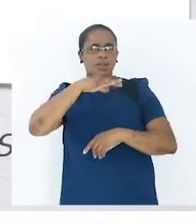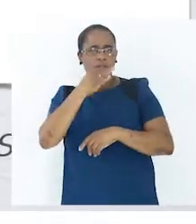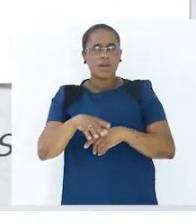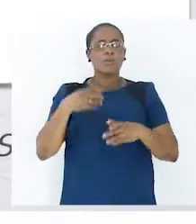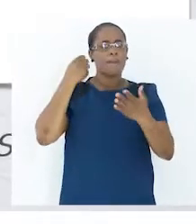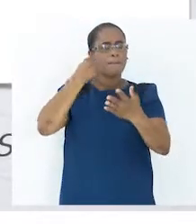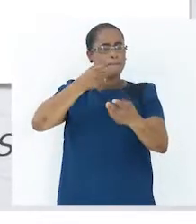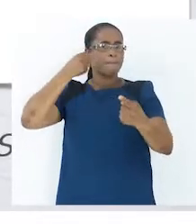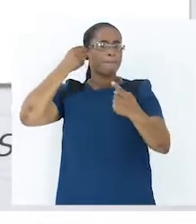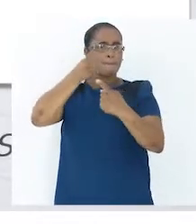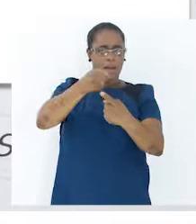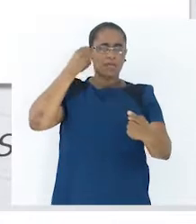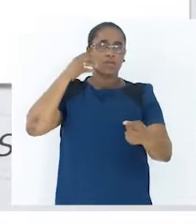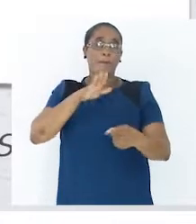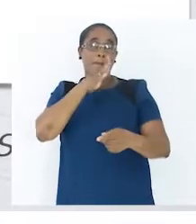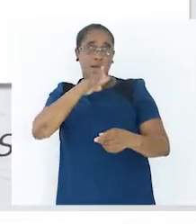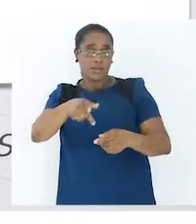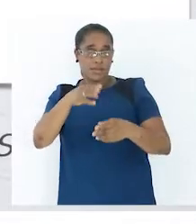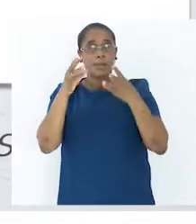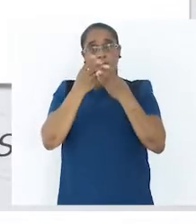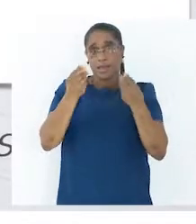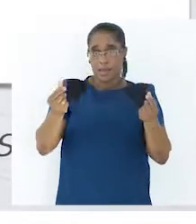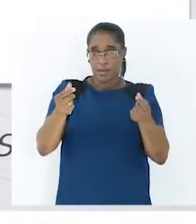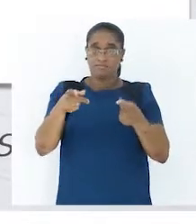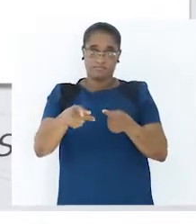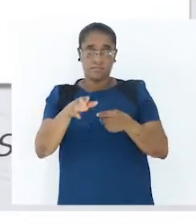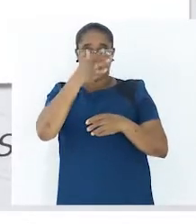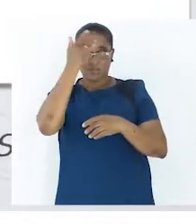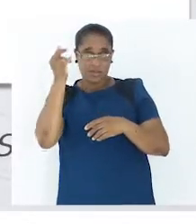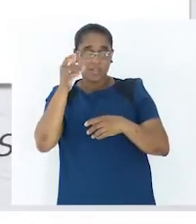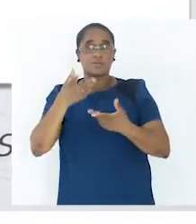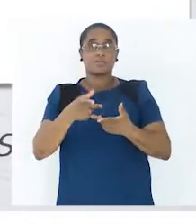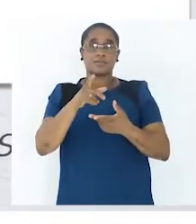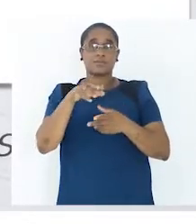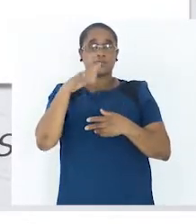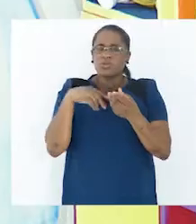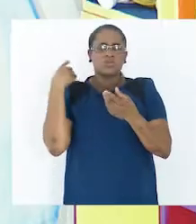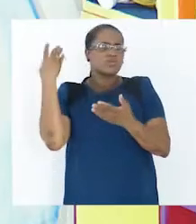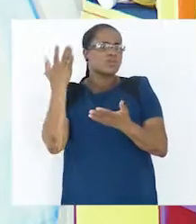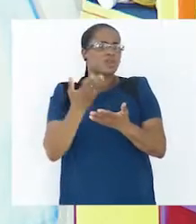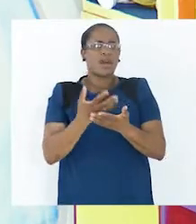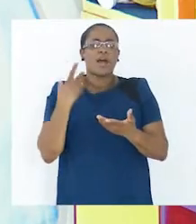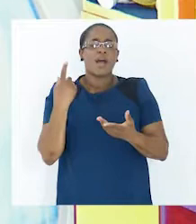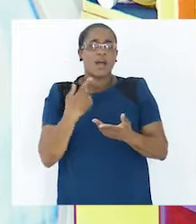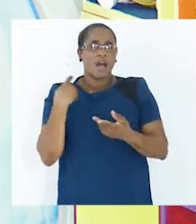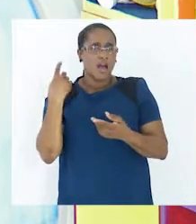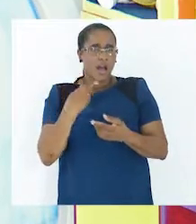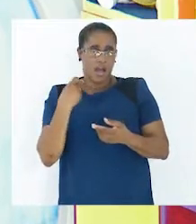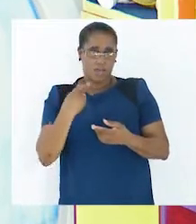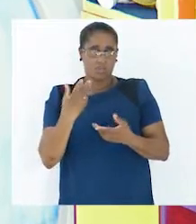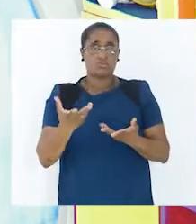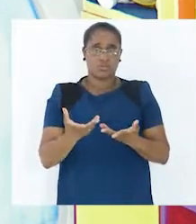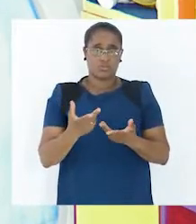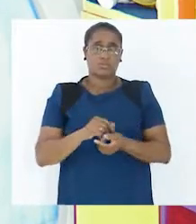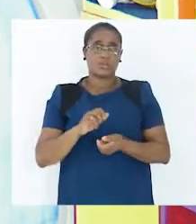prático dessa matéria, portanto, desses casos notáveis, na simplificação de expressões algébricas. E vamos ver o que é notável.